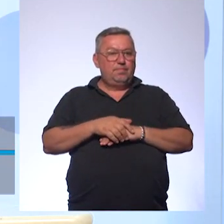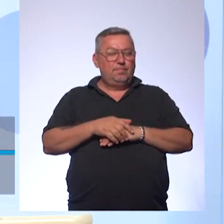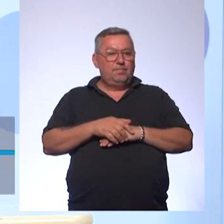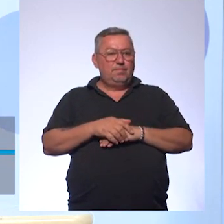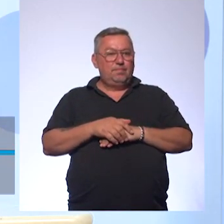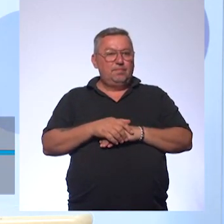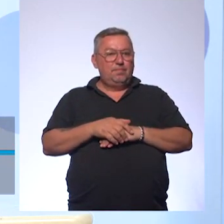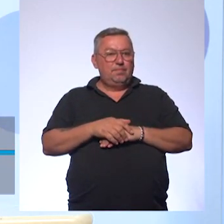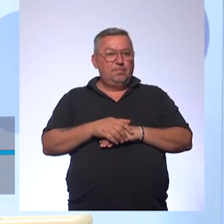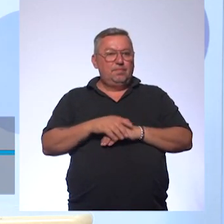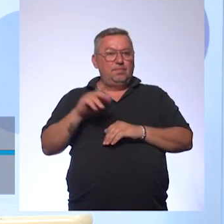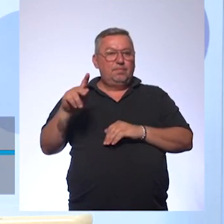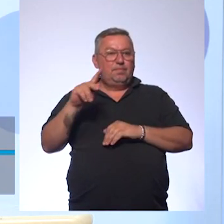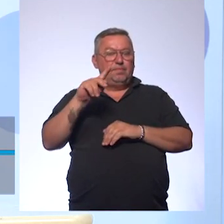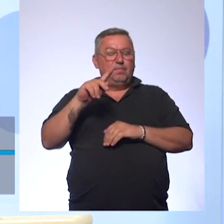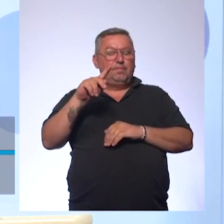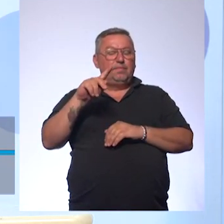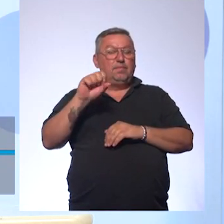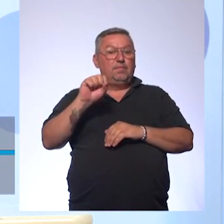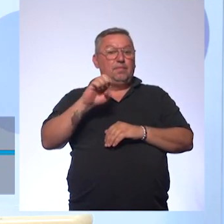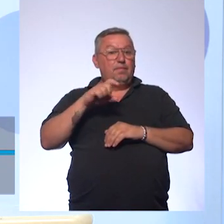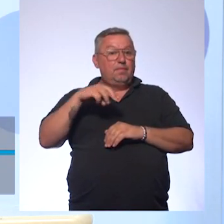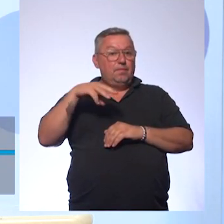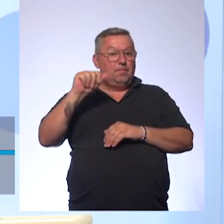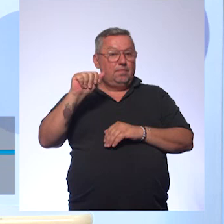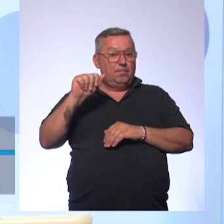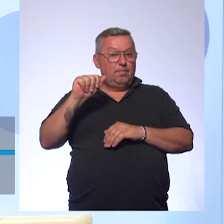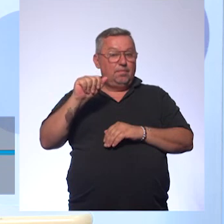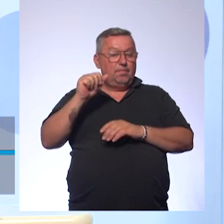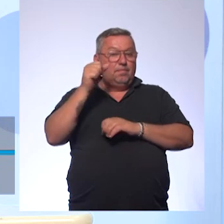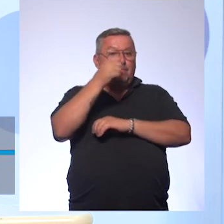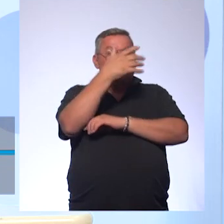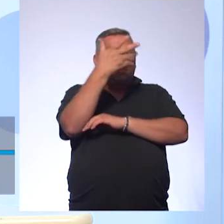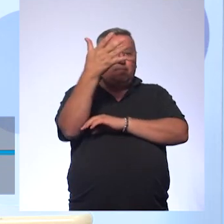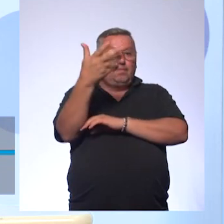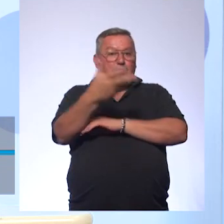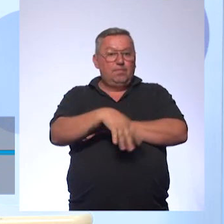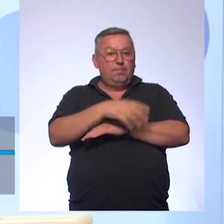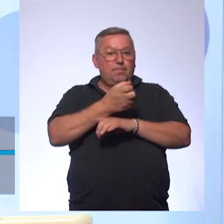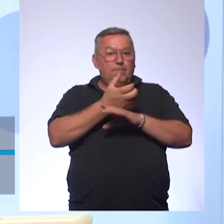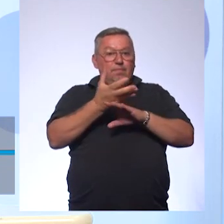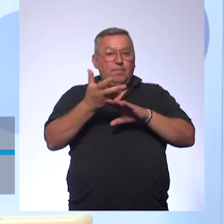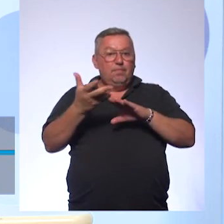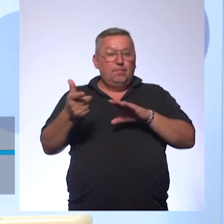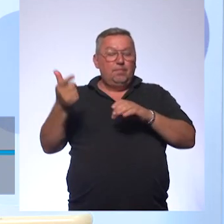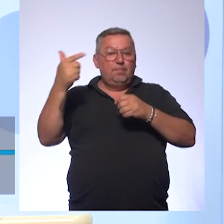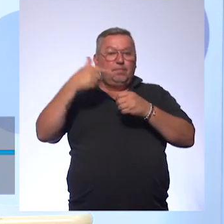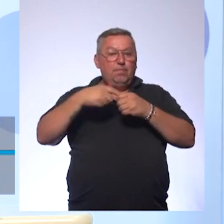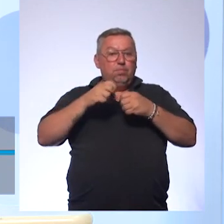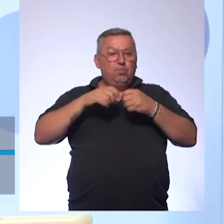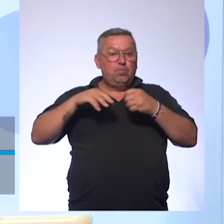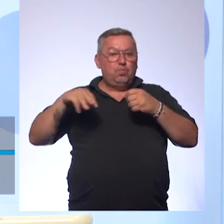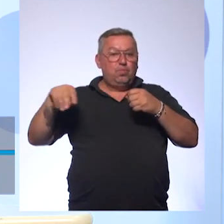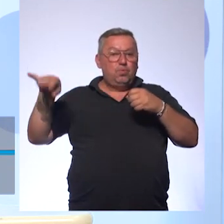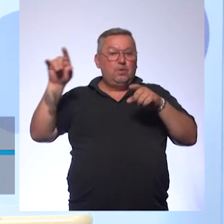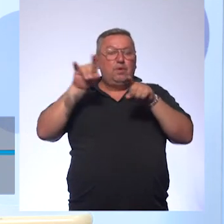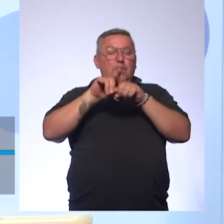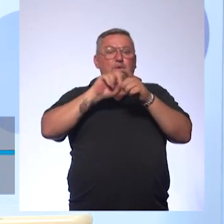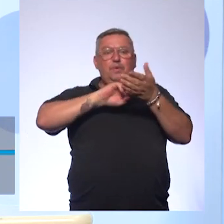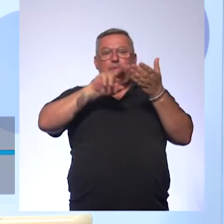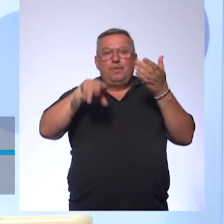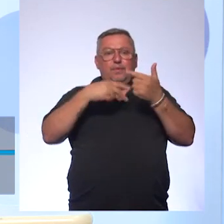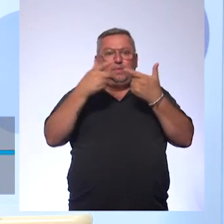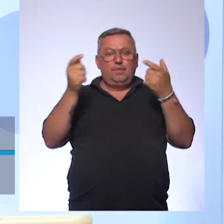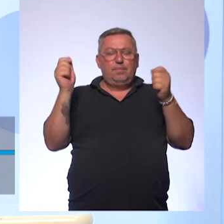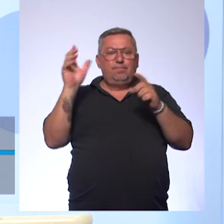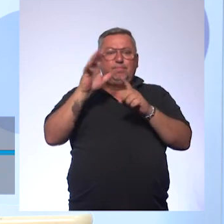influenciar. O fator humano, né? Fator humano. A professora Rosa nos lembrou da vegetação, extremamente importante, porque tem toda a questão da